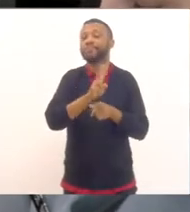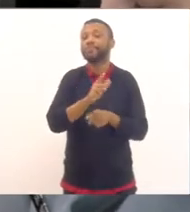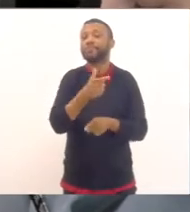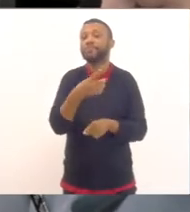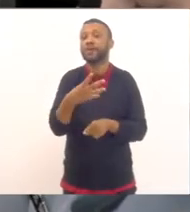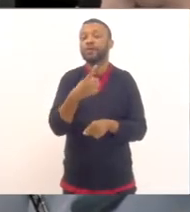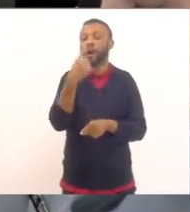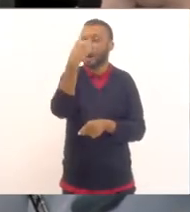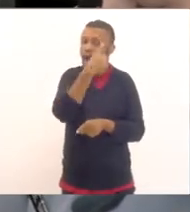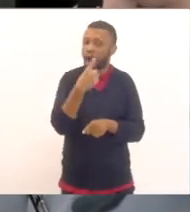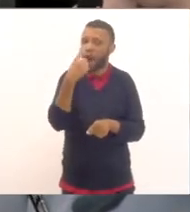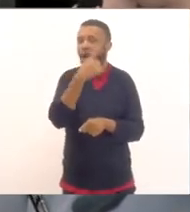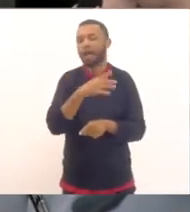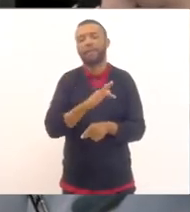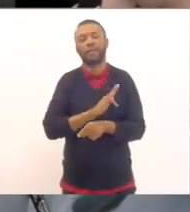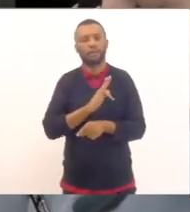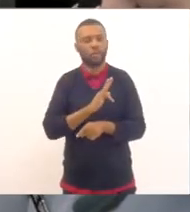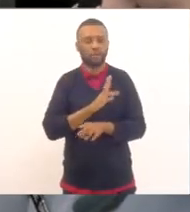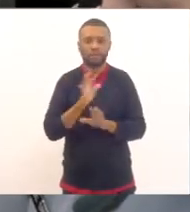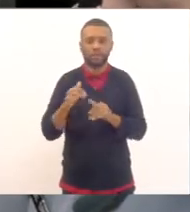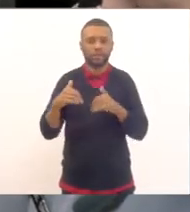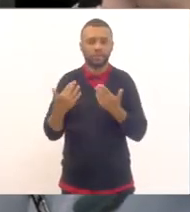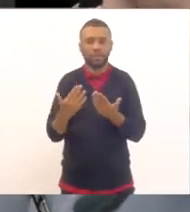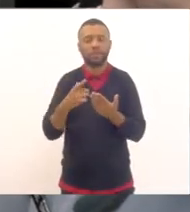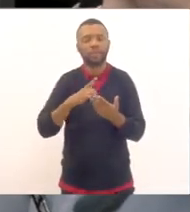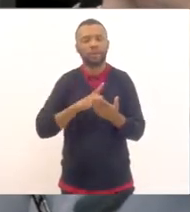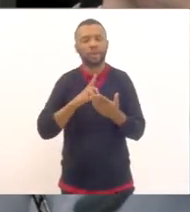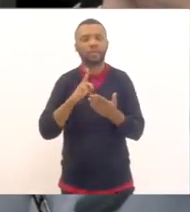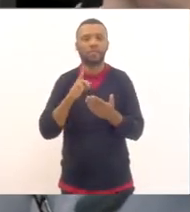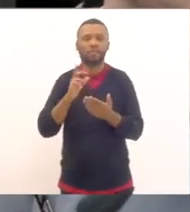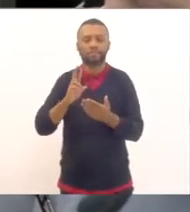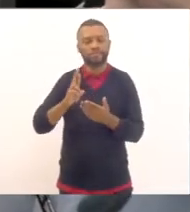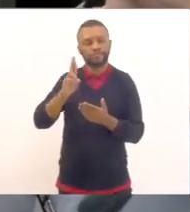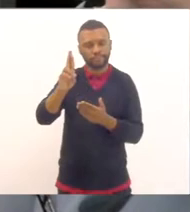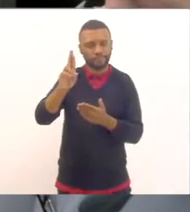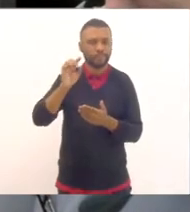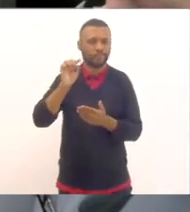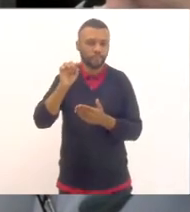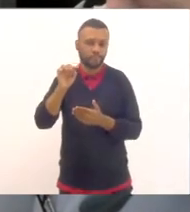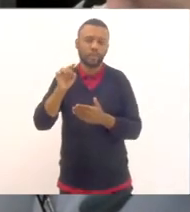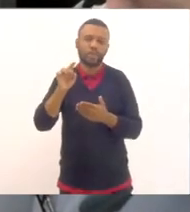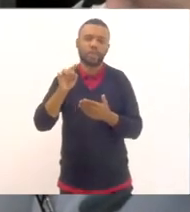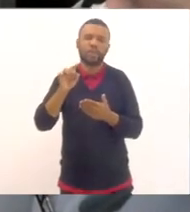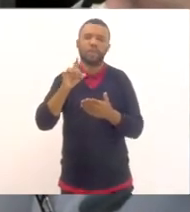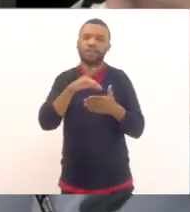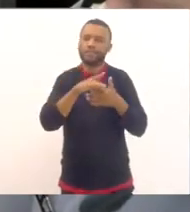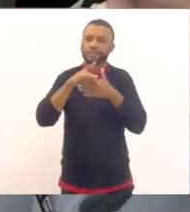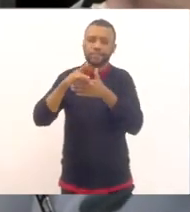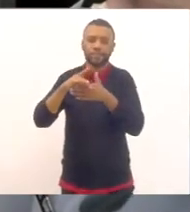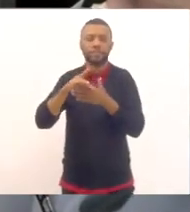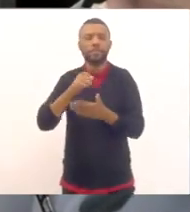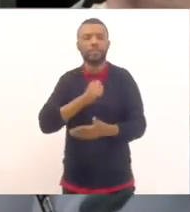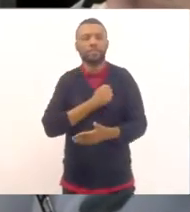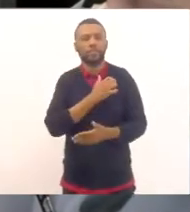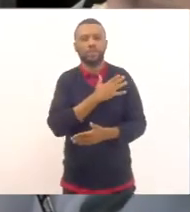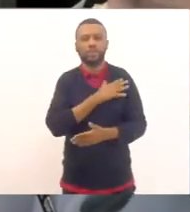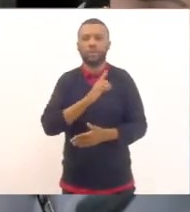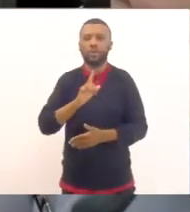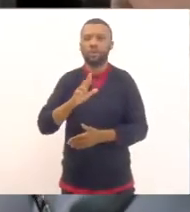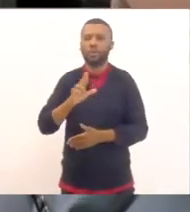Militar então eu venho aqui afiançado o nome do Coronel Luiz Henrique na nossa secretário que as